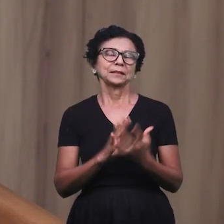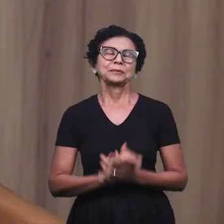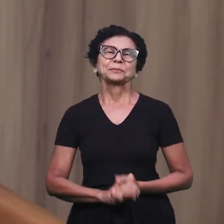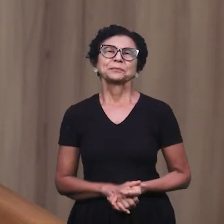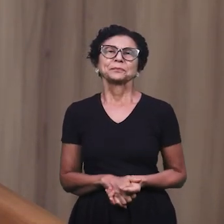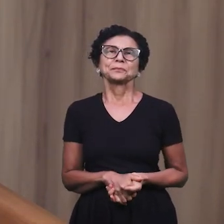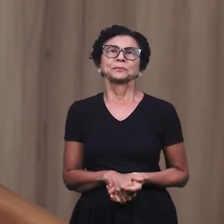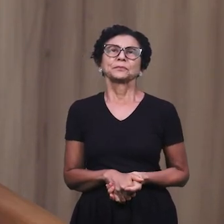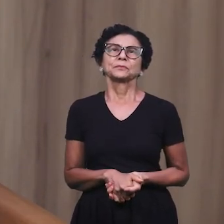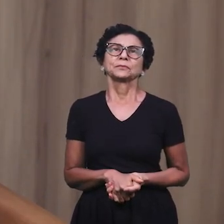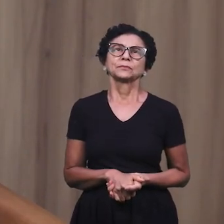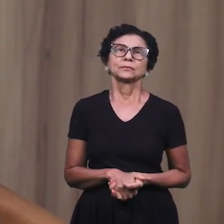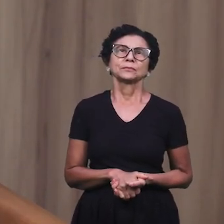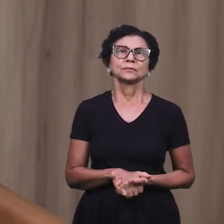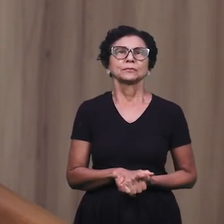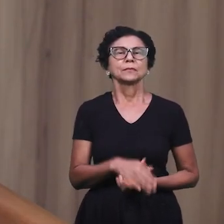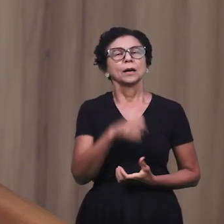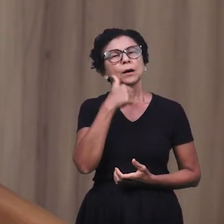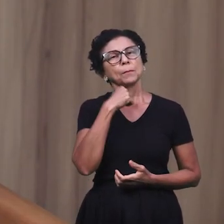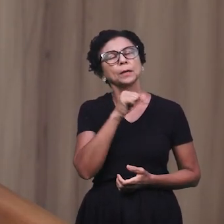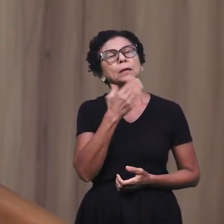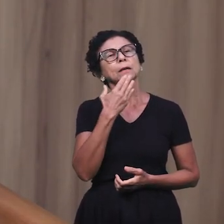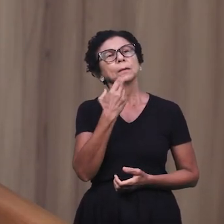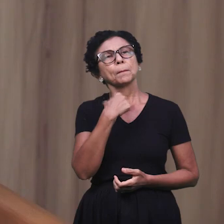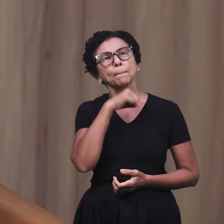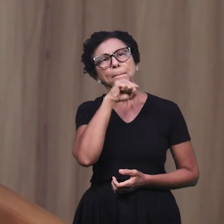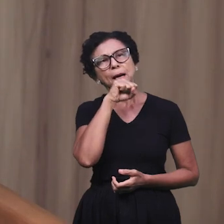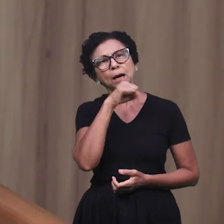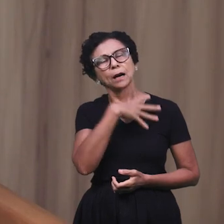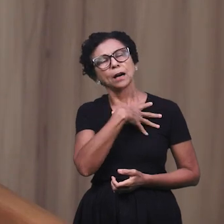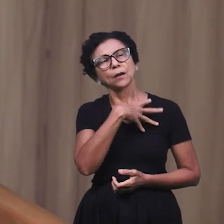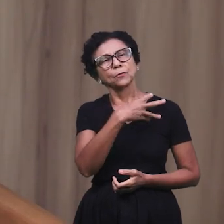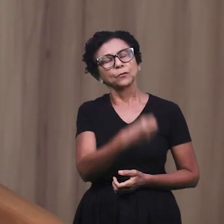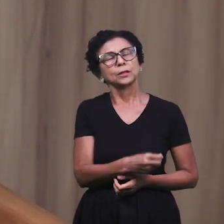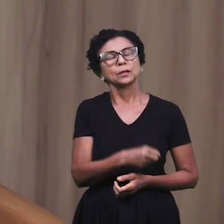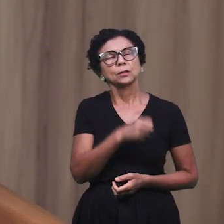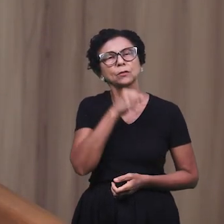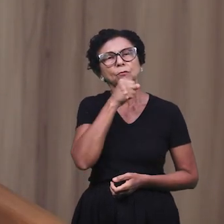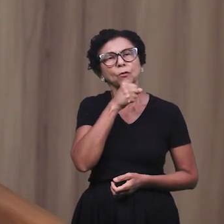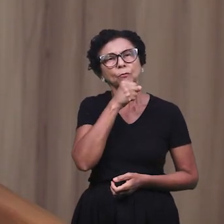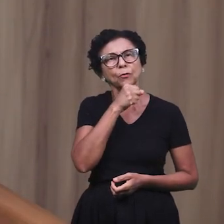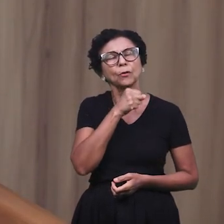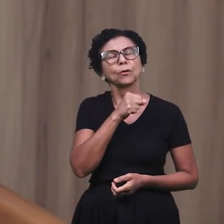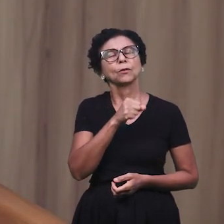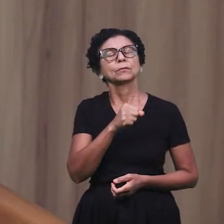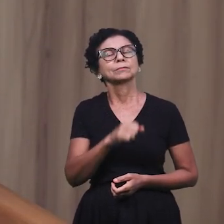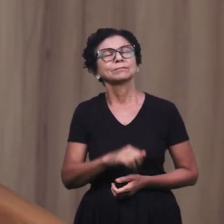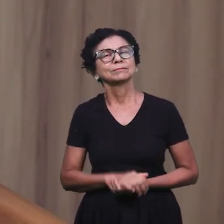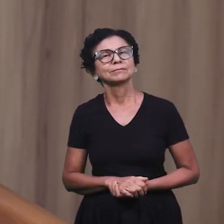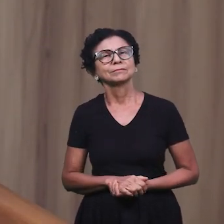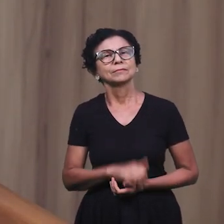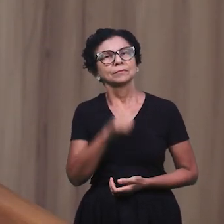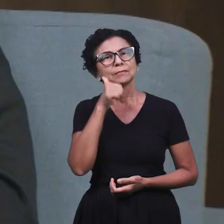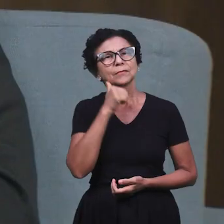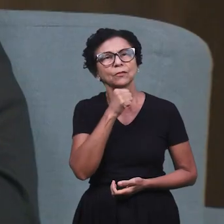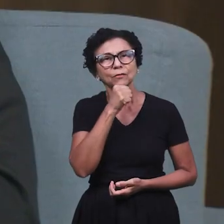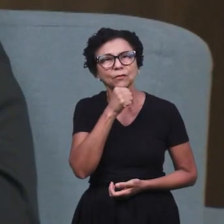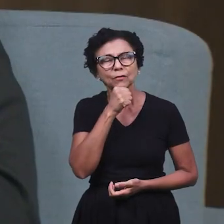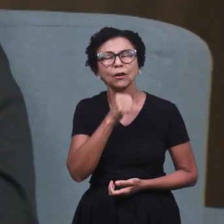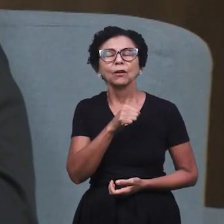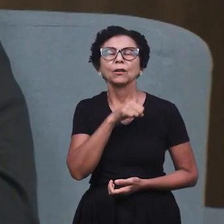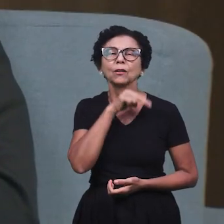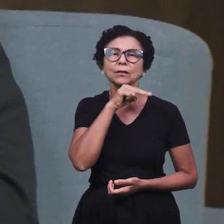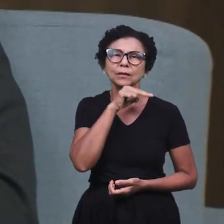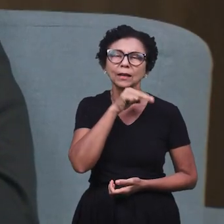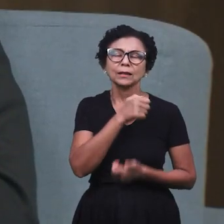né? Entre os pais, com os filhos, os avós, com os netos, então começa ali. Isso.